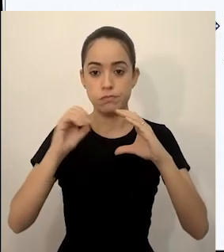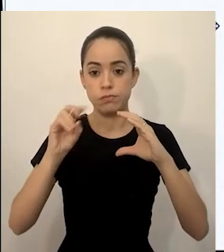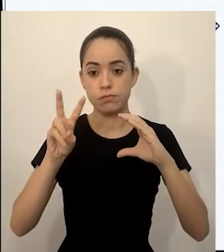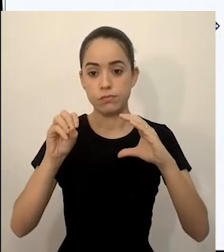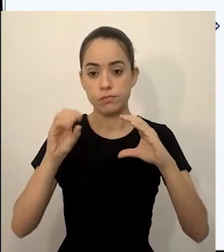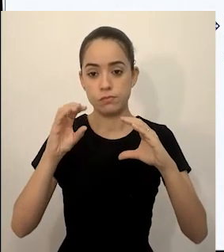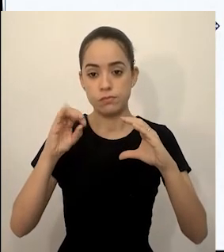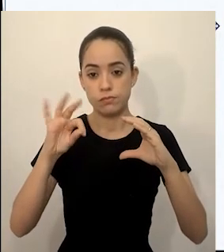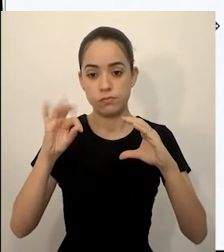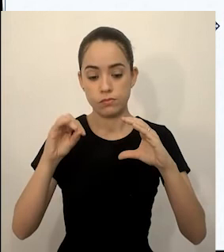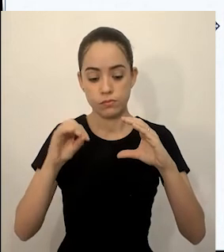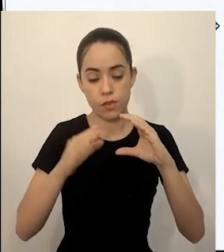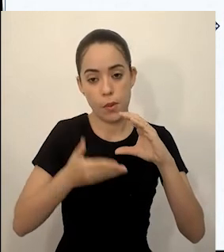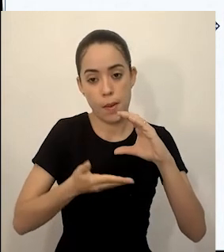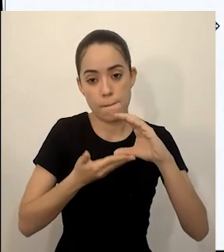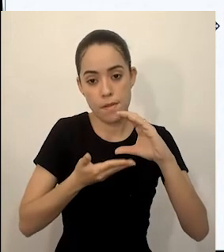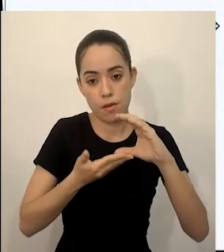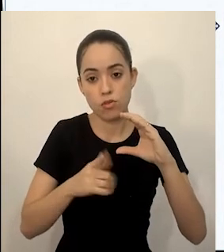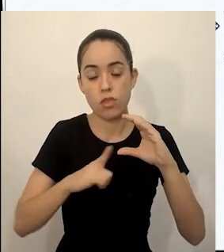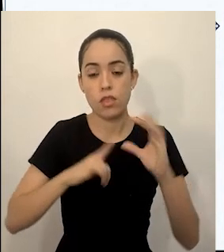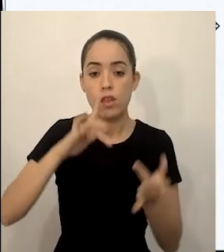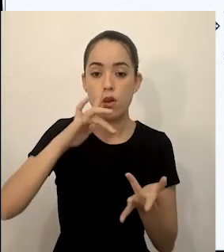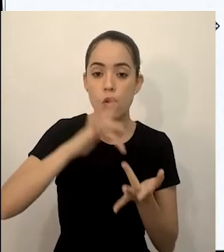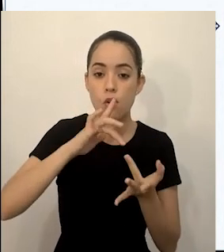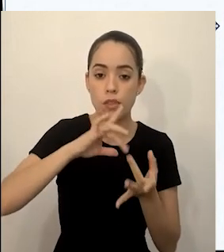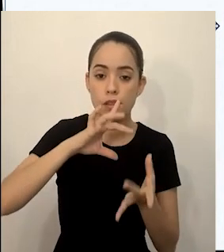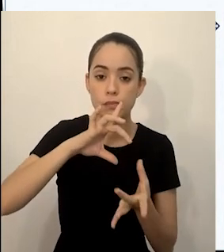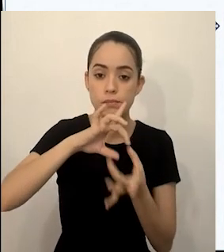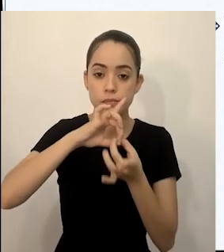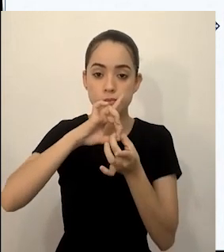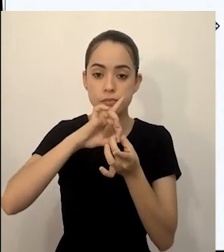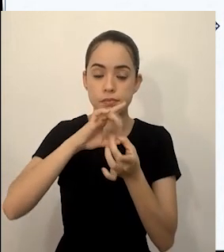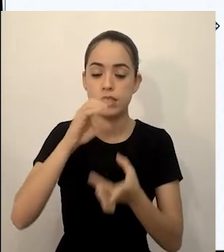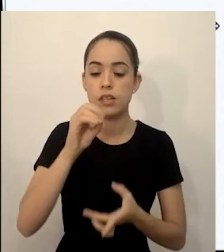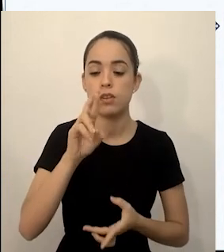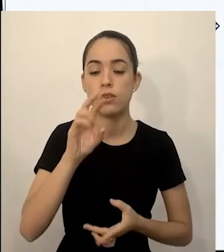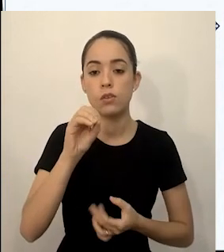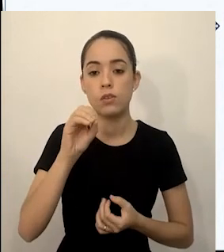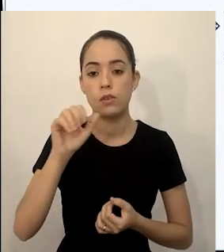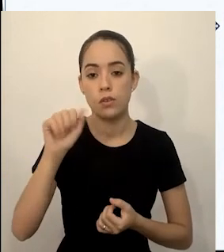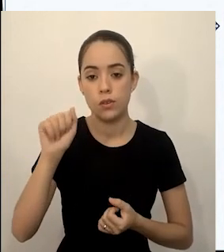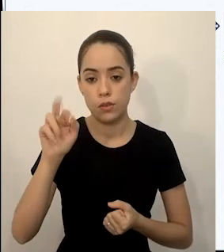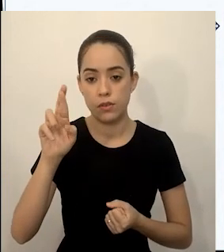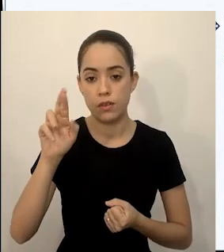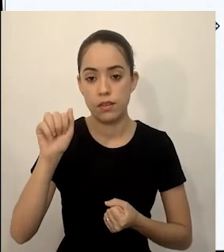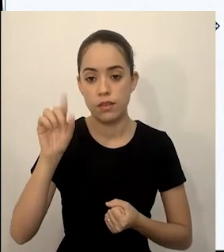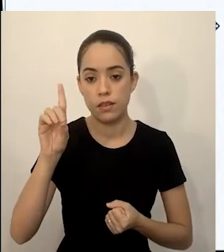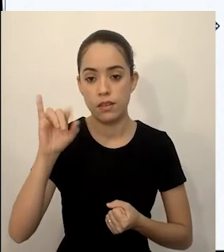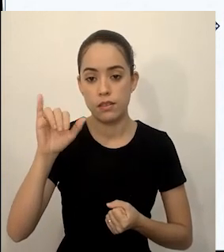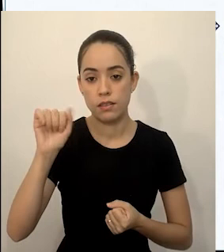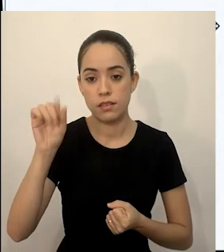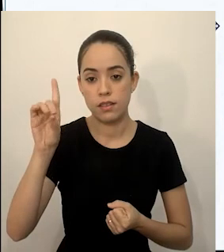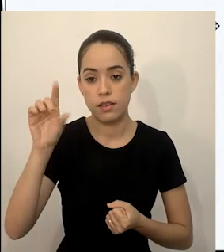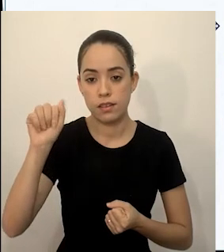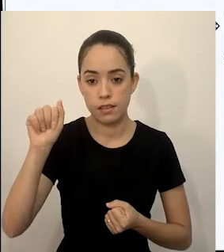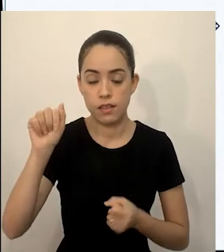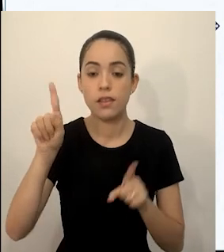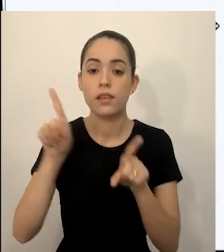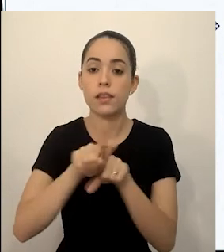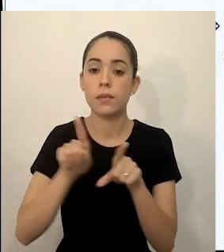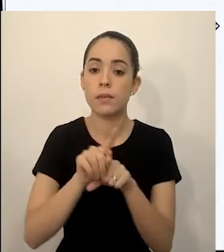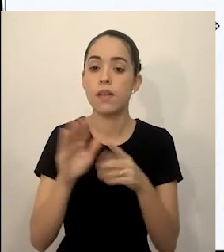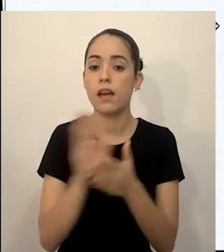do ovócito e que mantém ligada a coroa radiada à camada externa